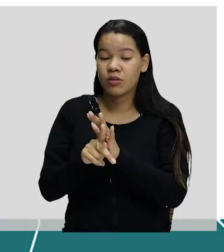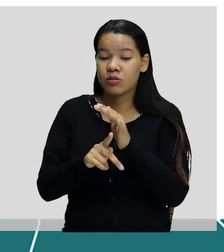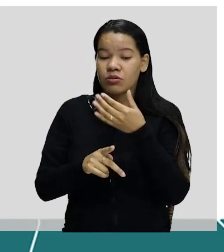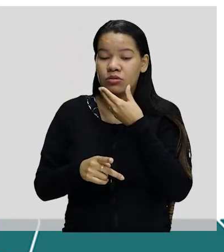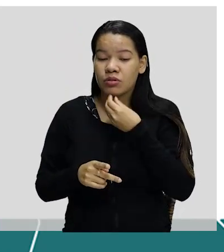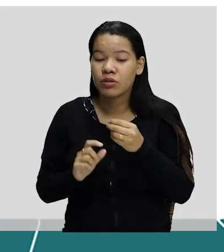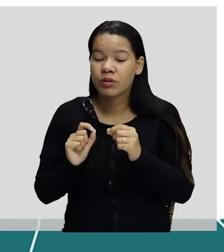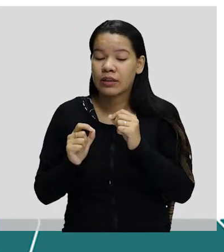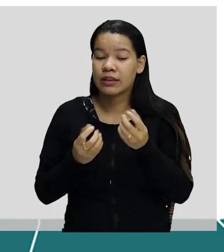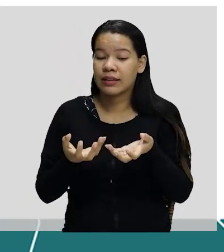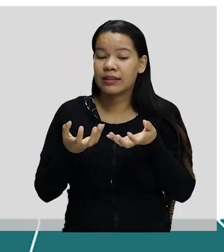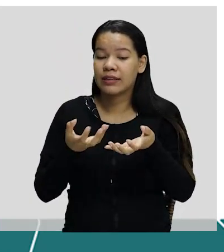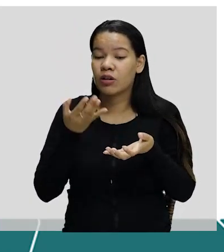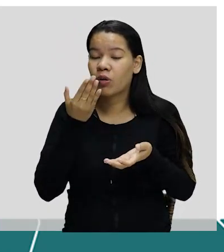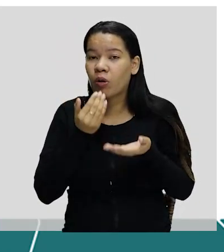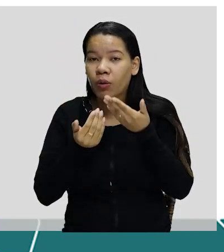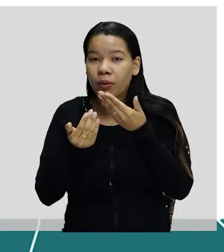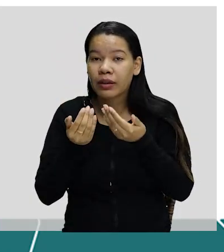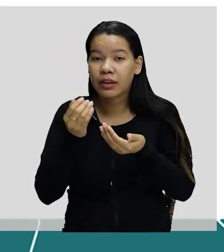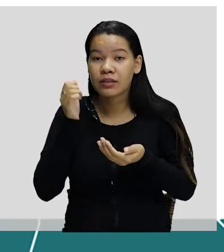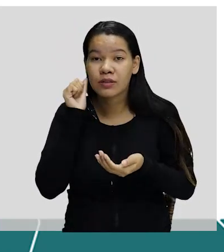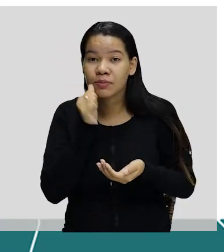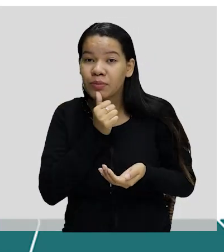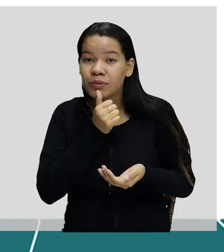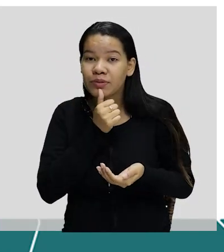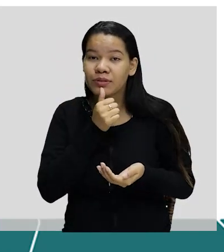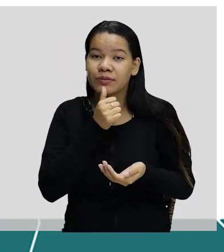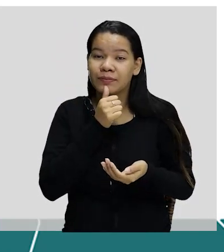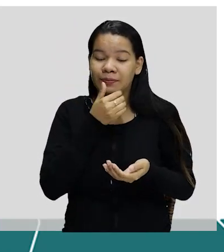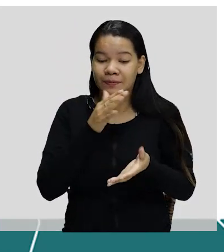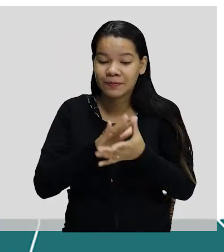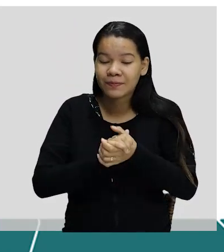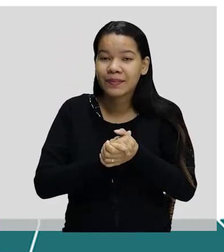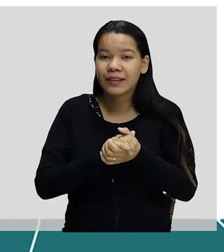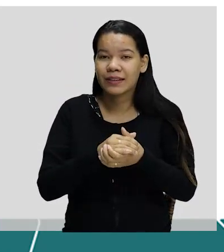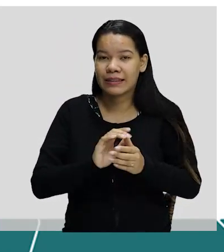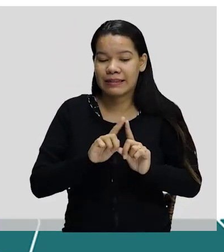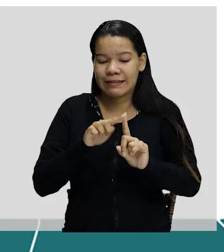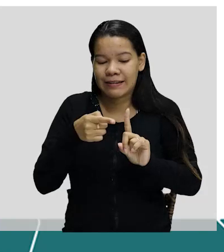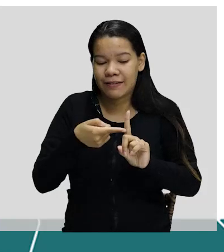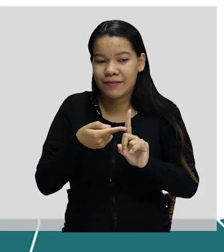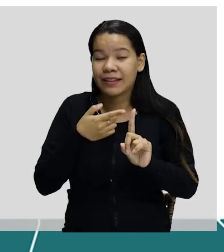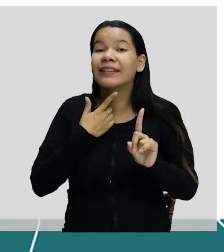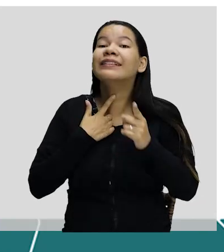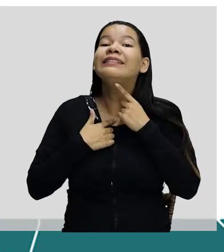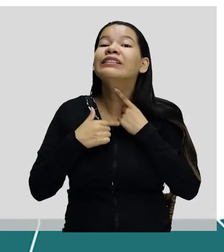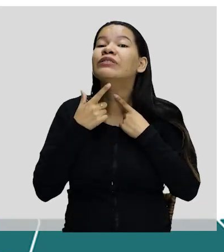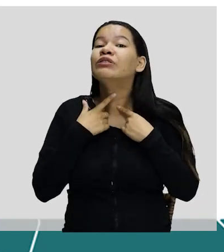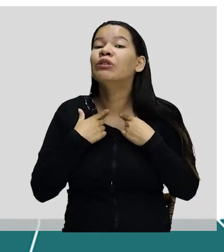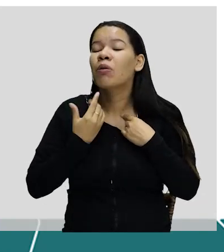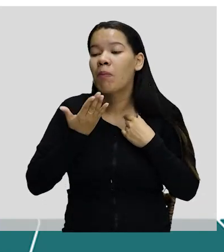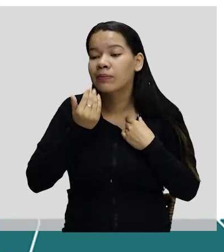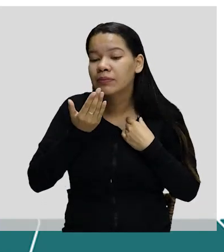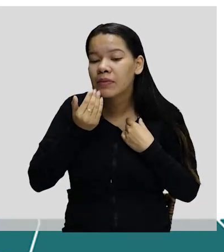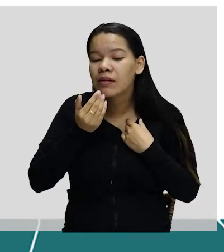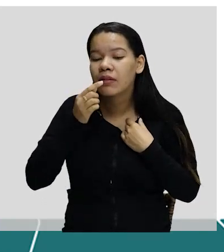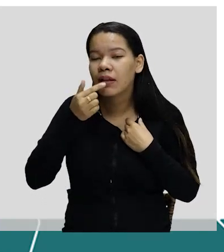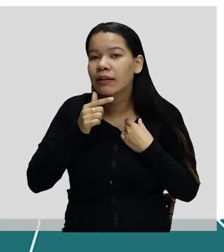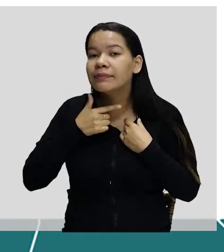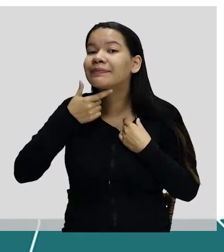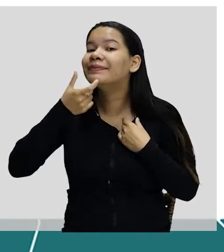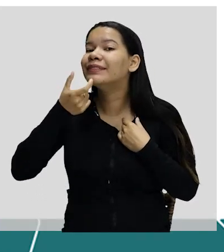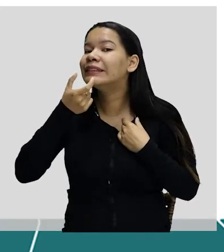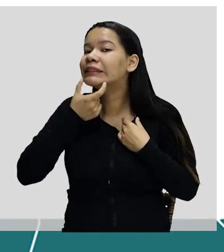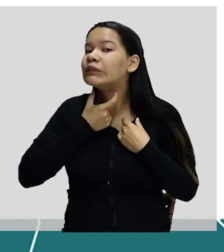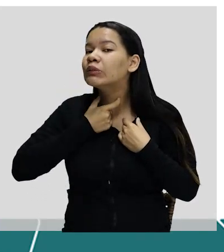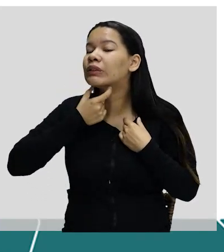quer comer a língua do boi. Quando descobre o sumiço do animal, o senhor fica furioso e, após investigar entre seus